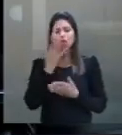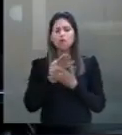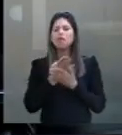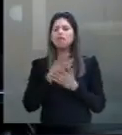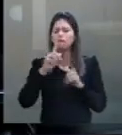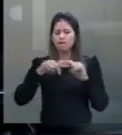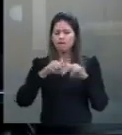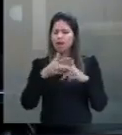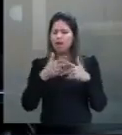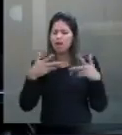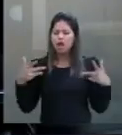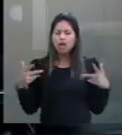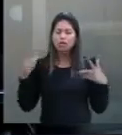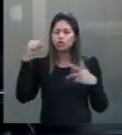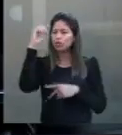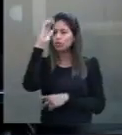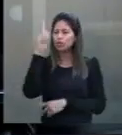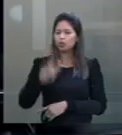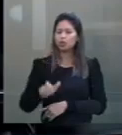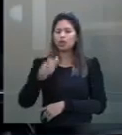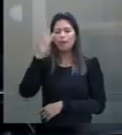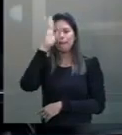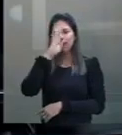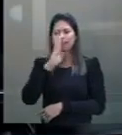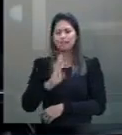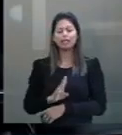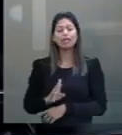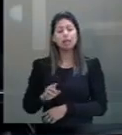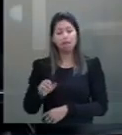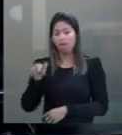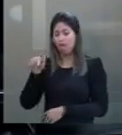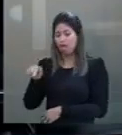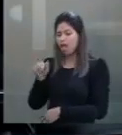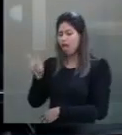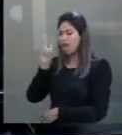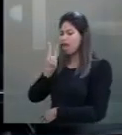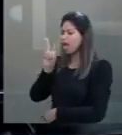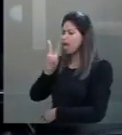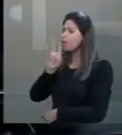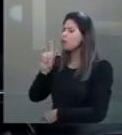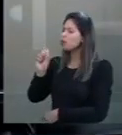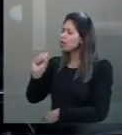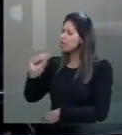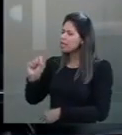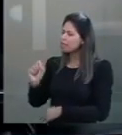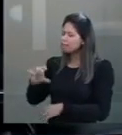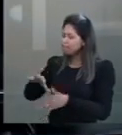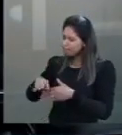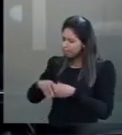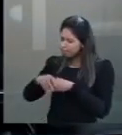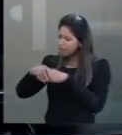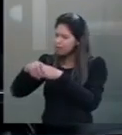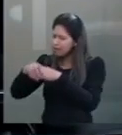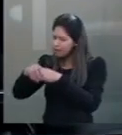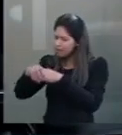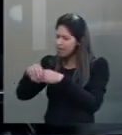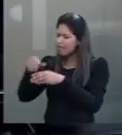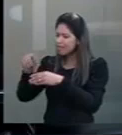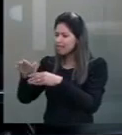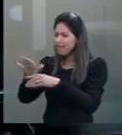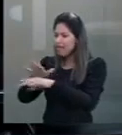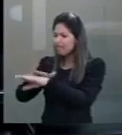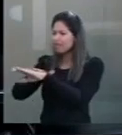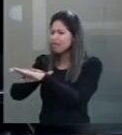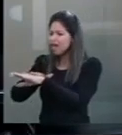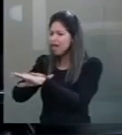brasileiros. Porque ela, me lembro aqui, chorou ao tocar na mão de uma repórter, que